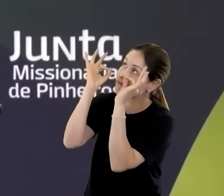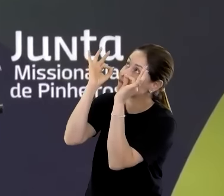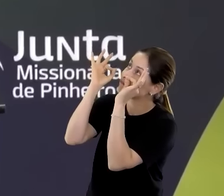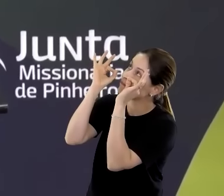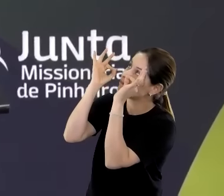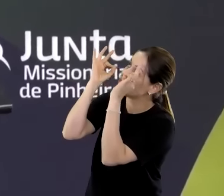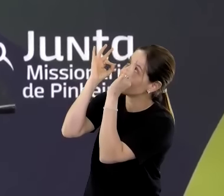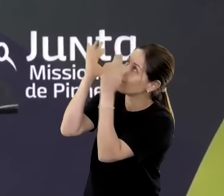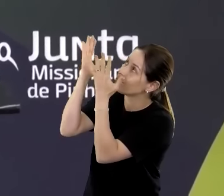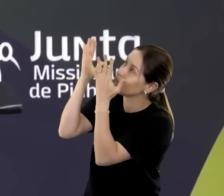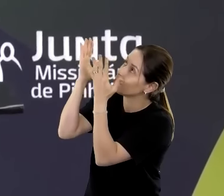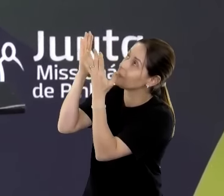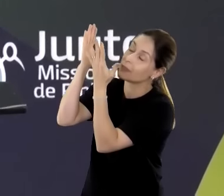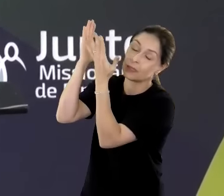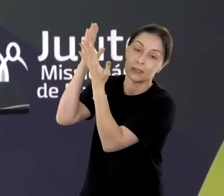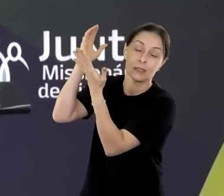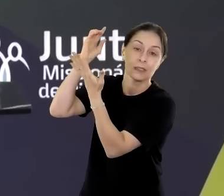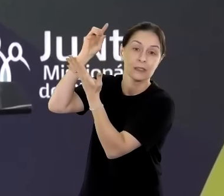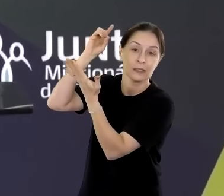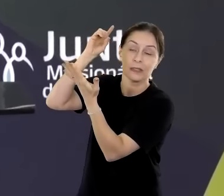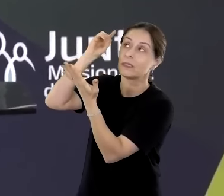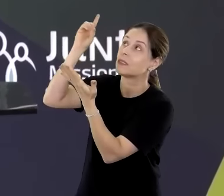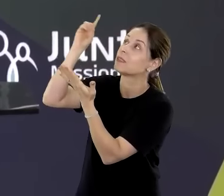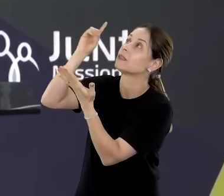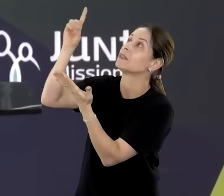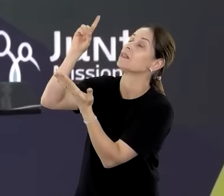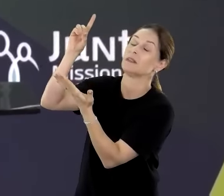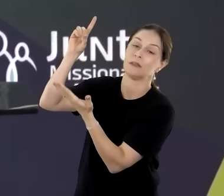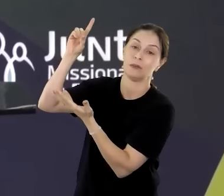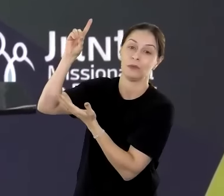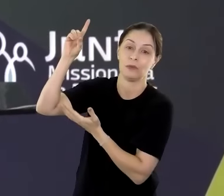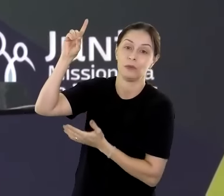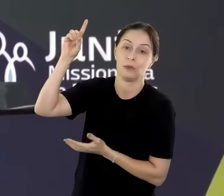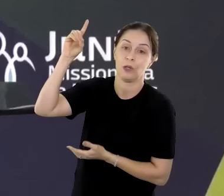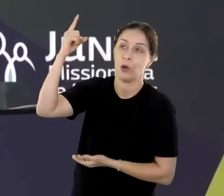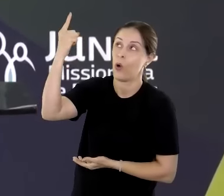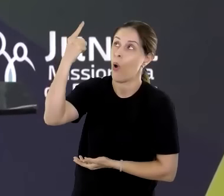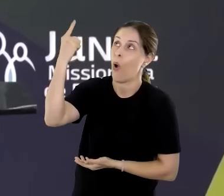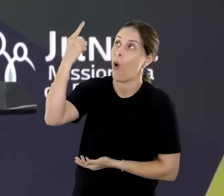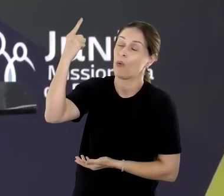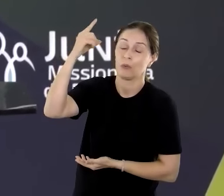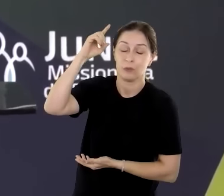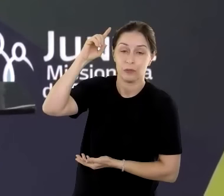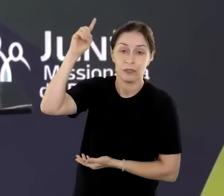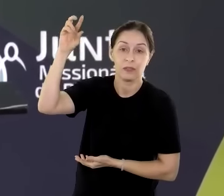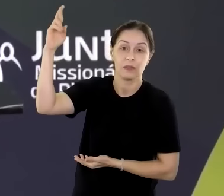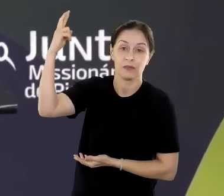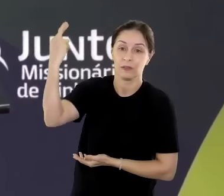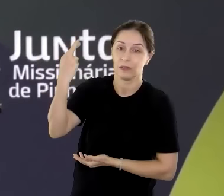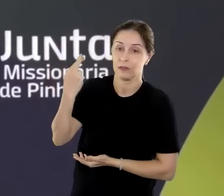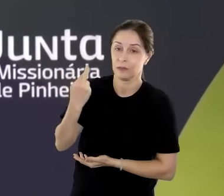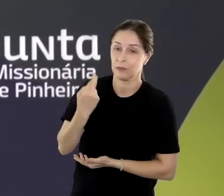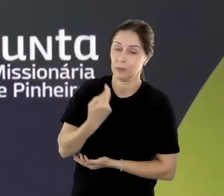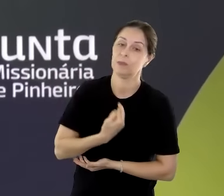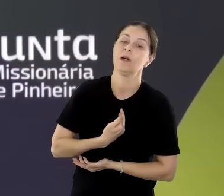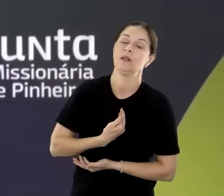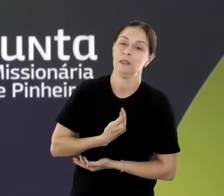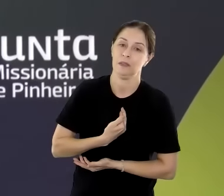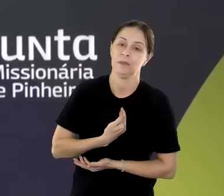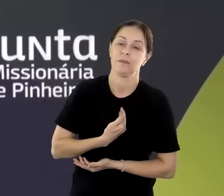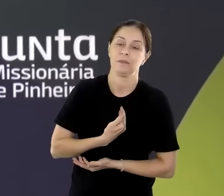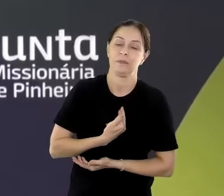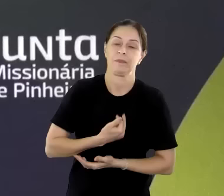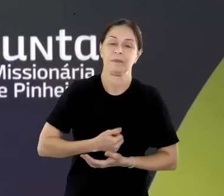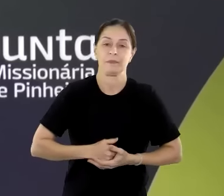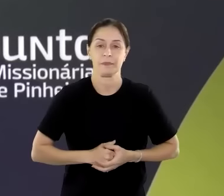Ansiedade tem o poder de tirar os nossos olhos da eternidade e colocá-los nas coisas temporais. É isso que está